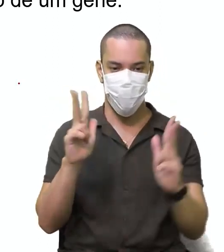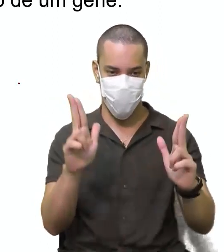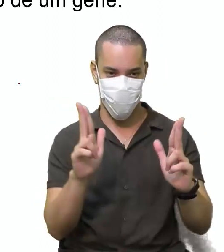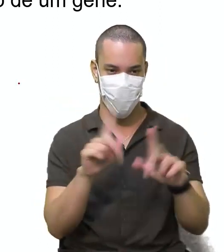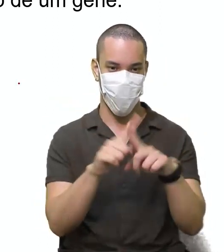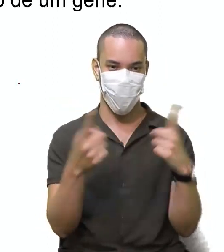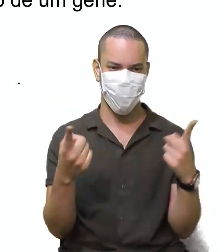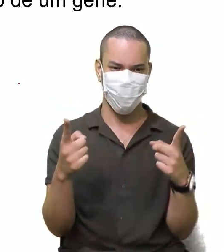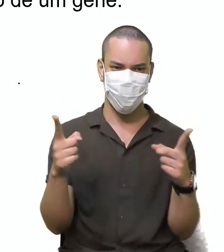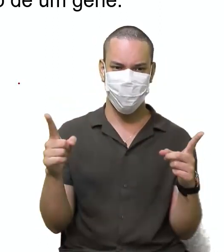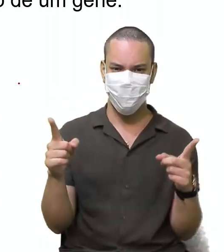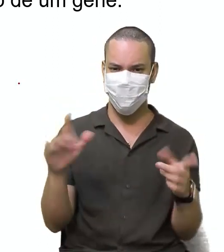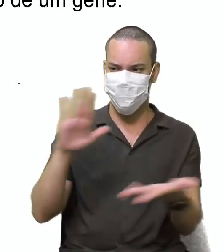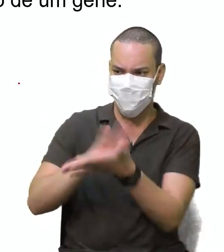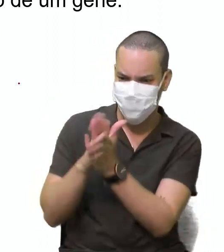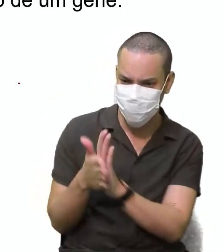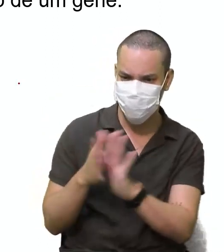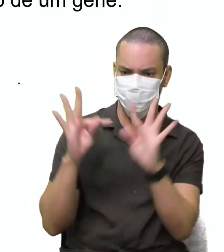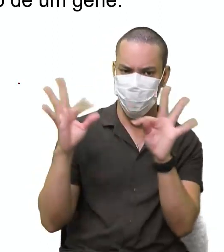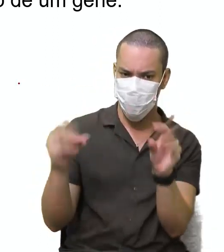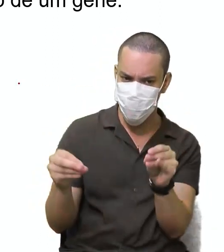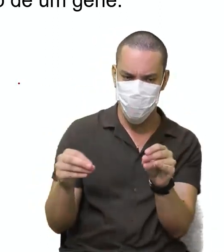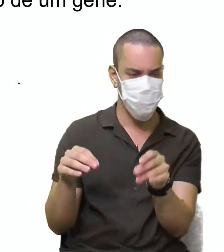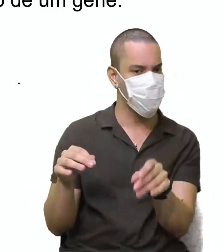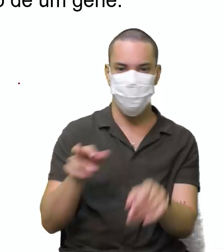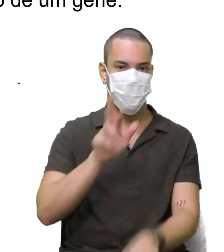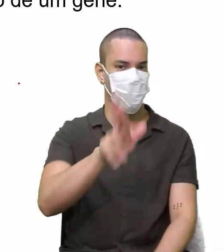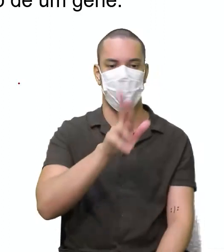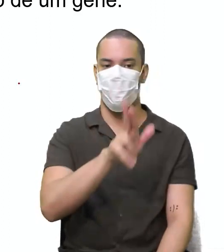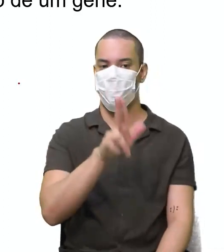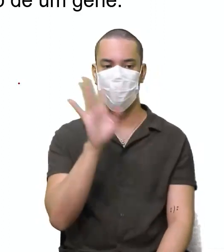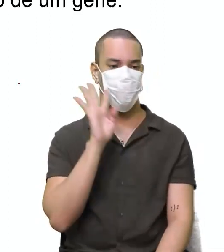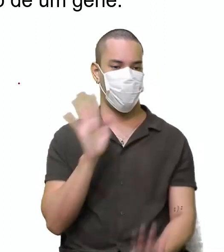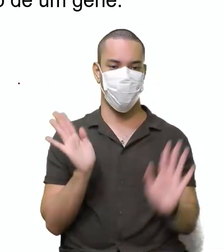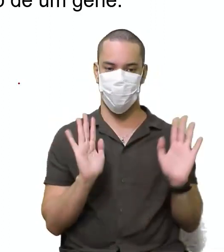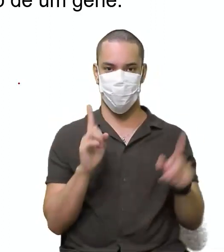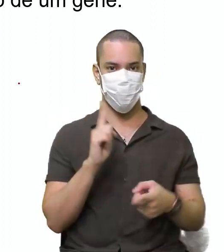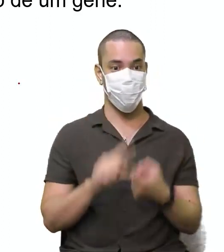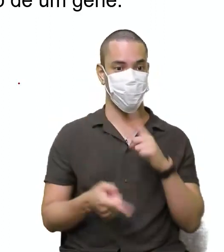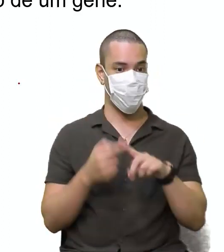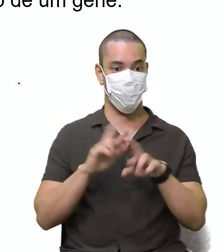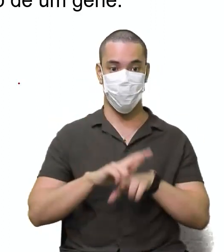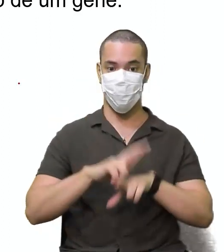destruir, chegar, né, via as vias de fato, né, prof? Não é legal, tá bom? Não é o caso,